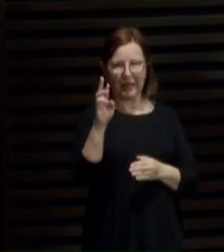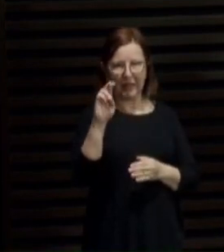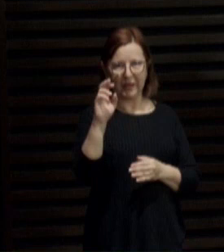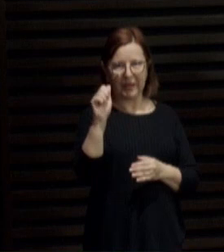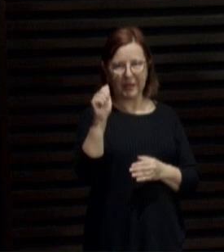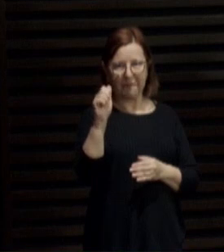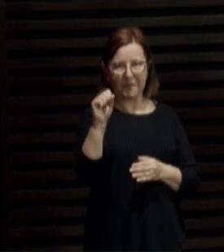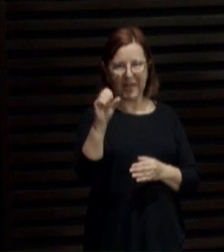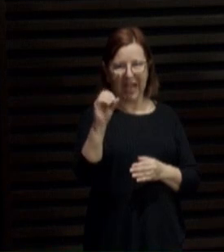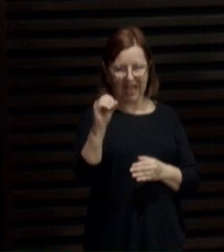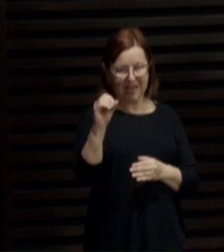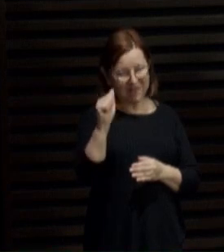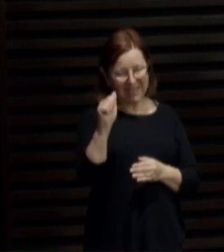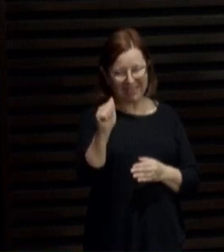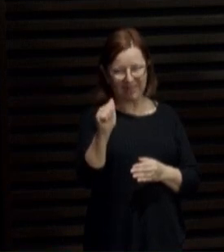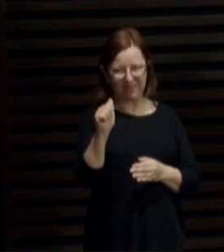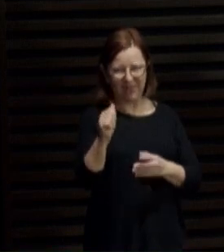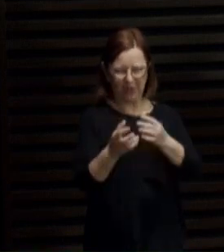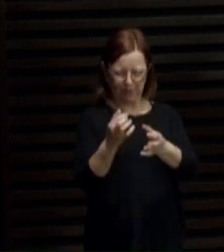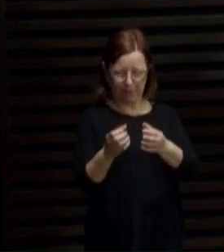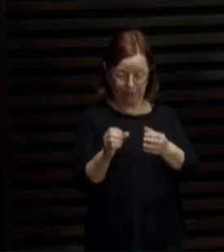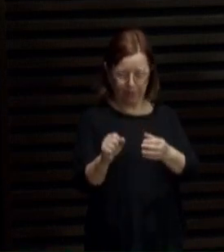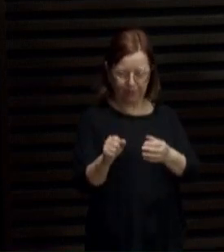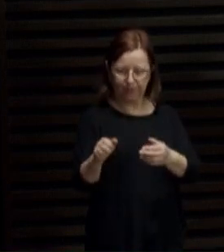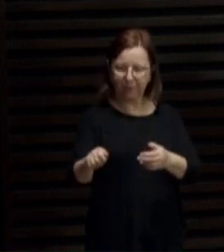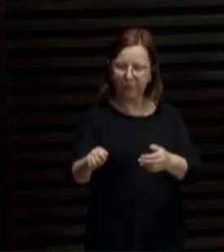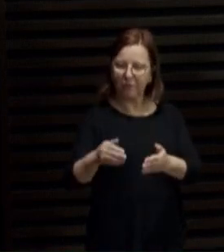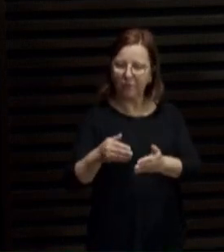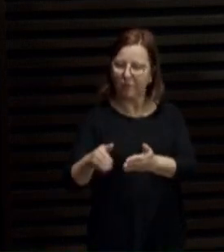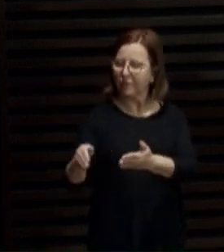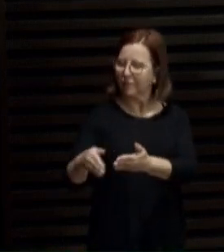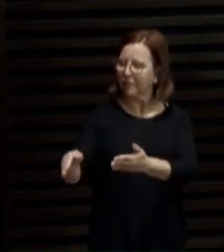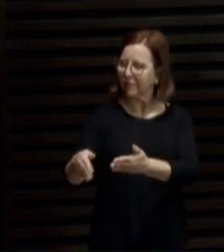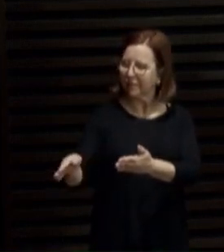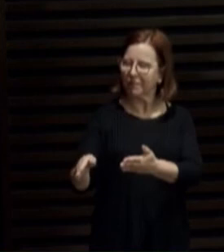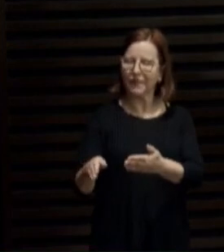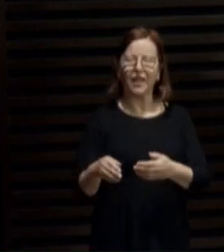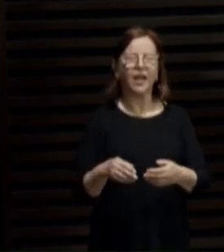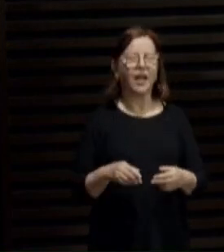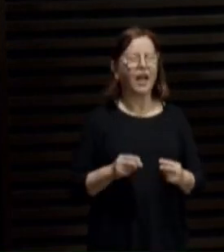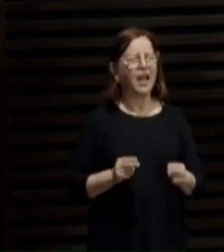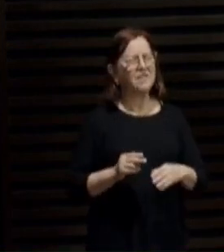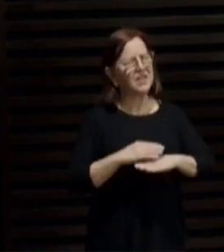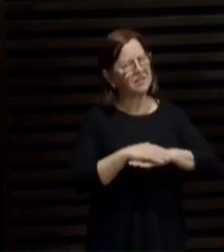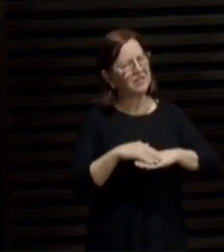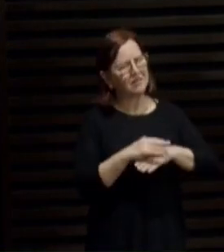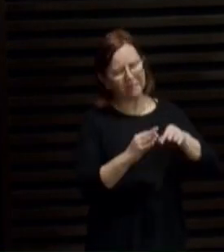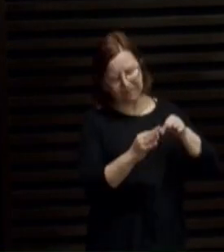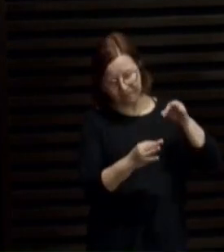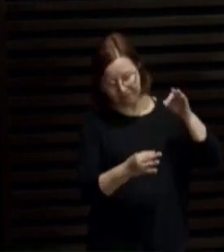ela com a tenaz, empurrou ela para o lado assim. Então começaram a conversar,